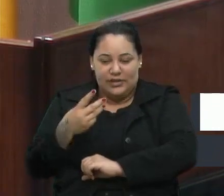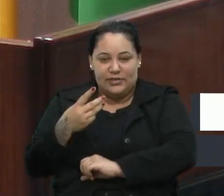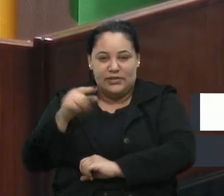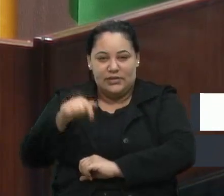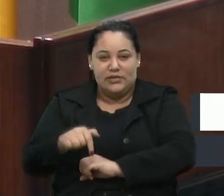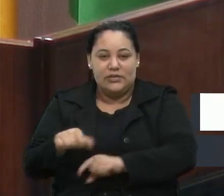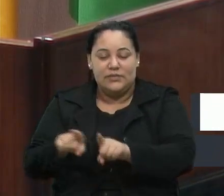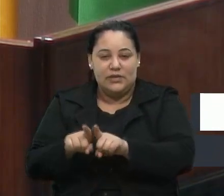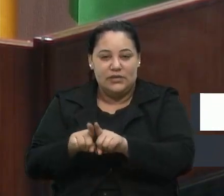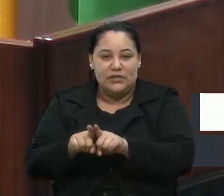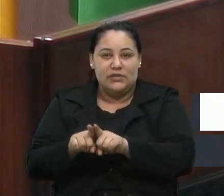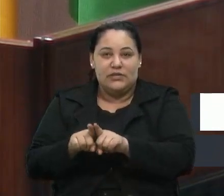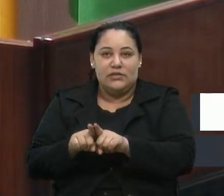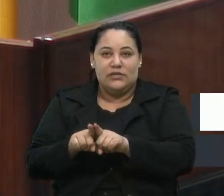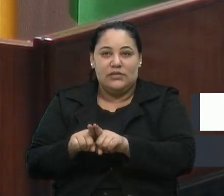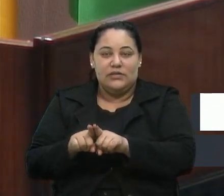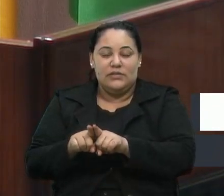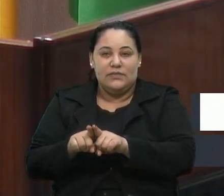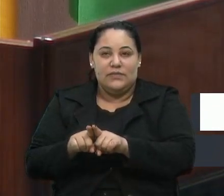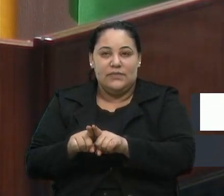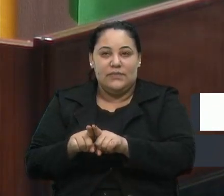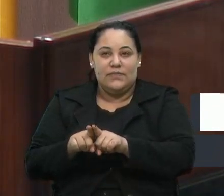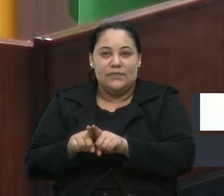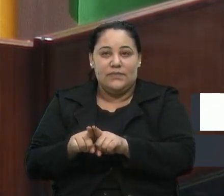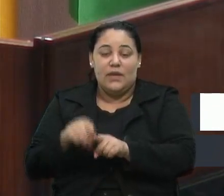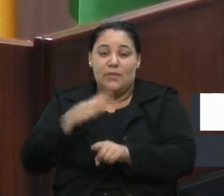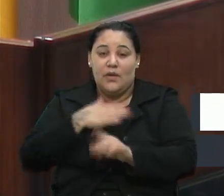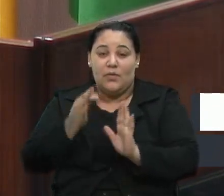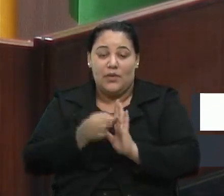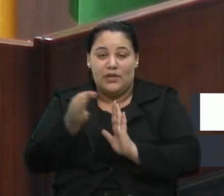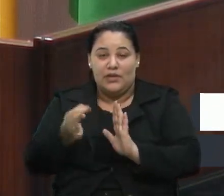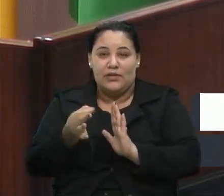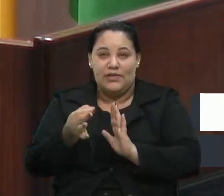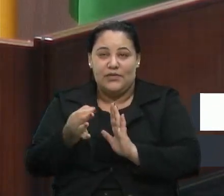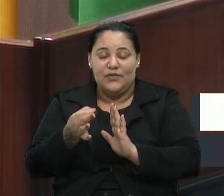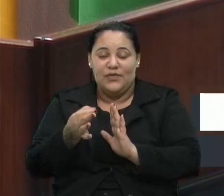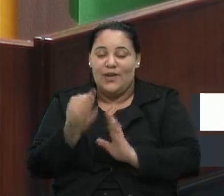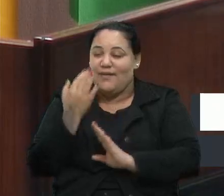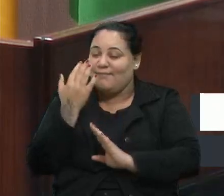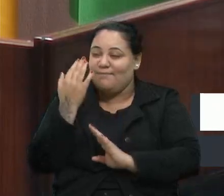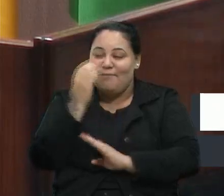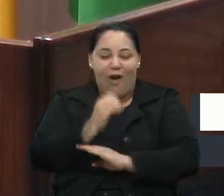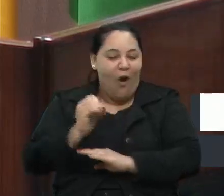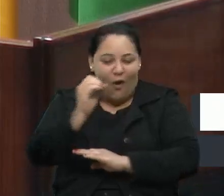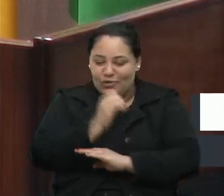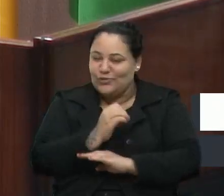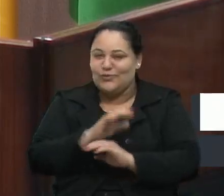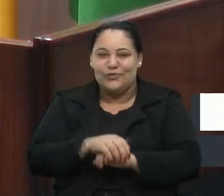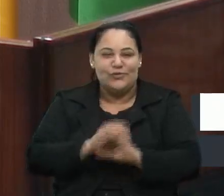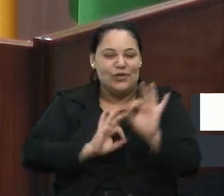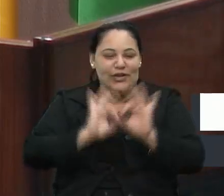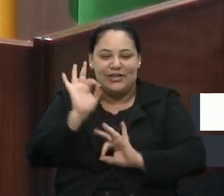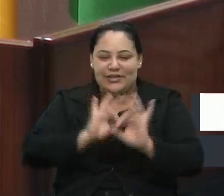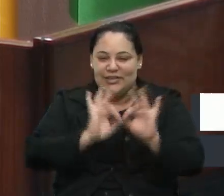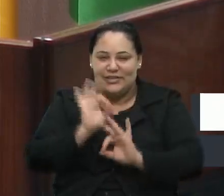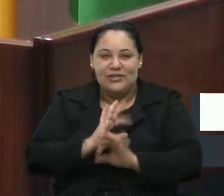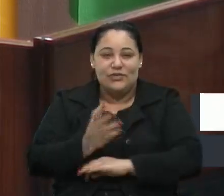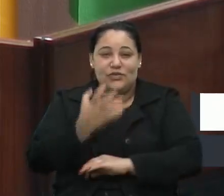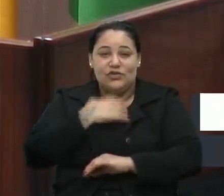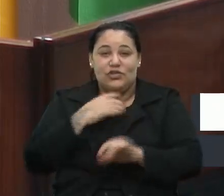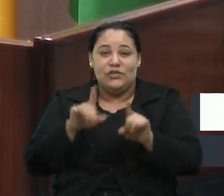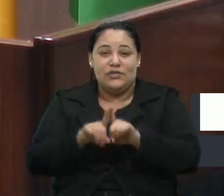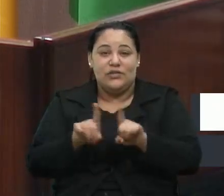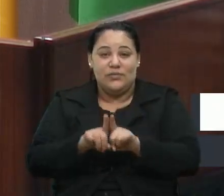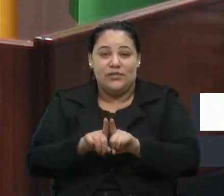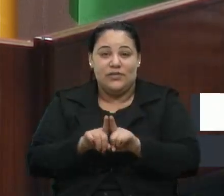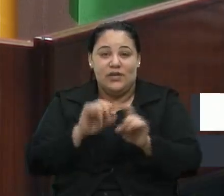e e que foi na minha opinião realmente sensacional assim pela organização deles pela forma pelas mudanças